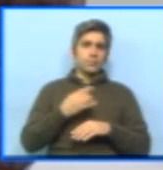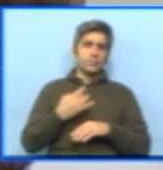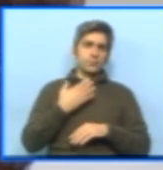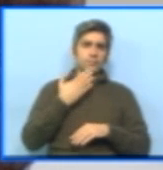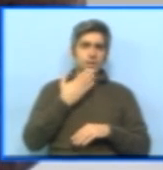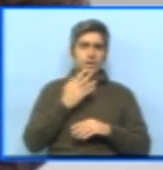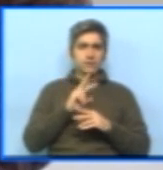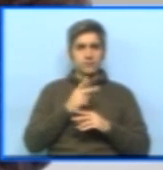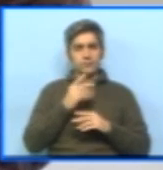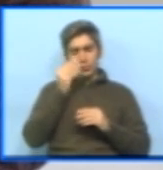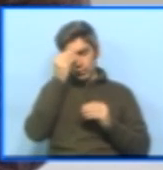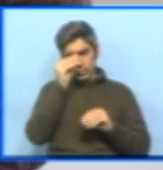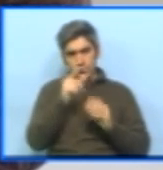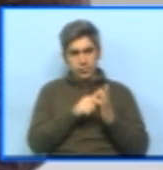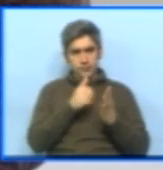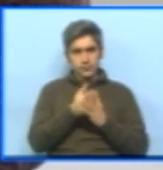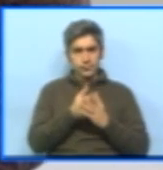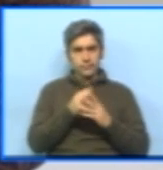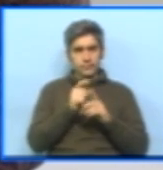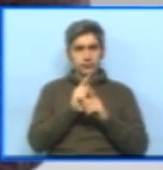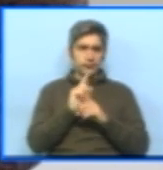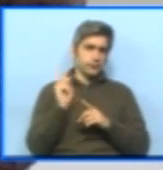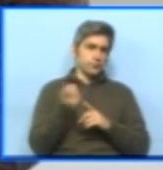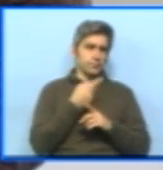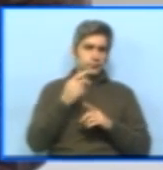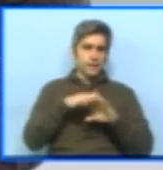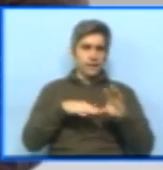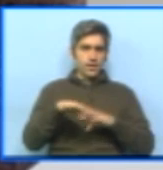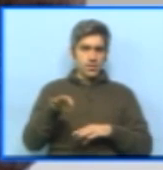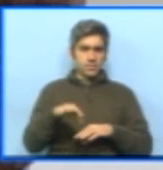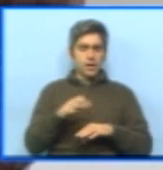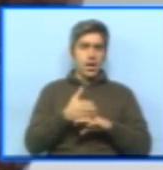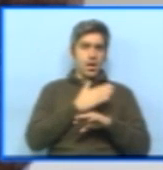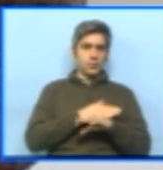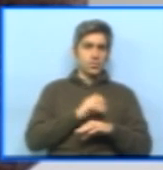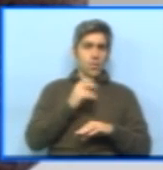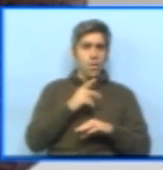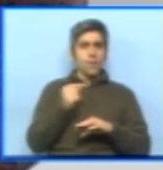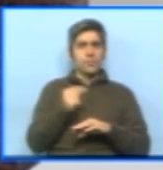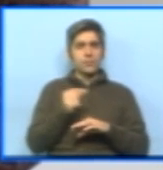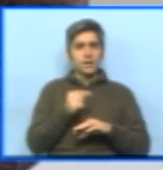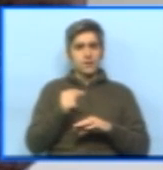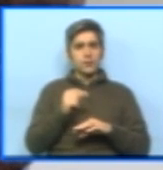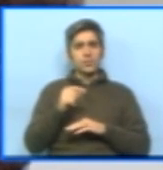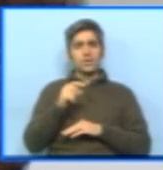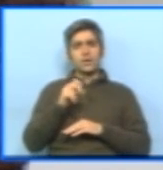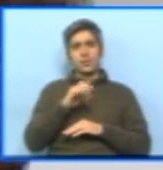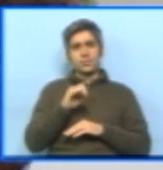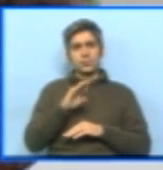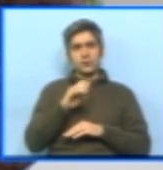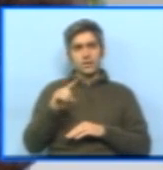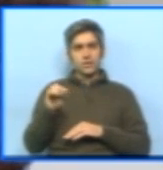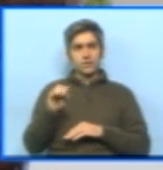sempre aconselhado que os irmãos façam antes, ou pelo menos, no caso do Rancho de São José, por eu